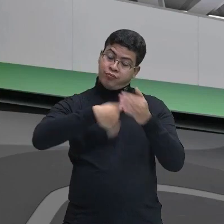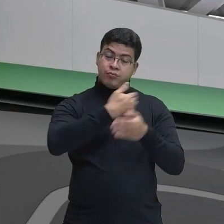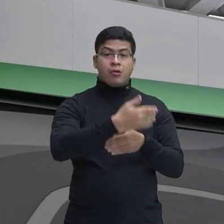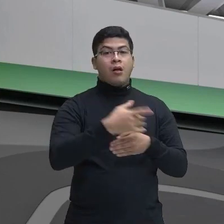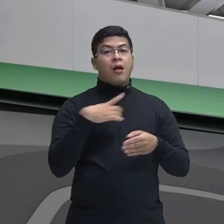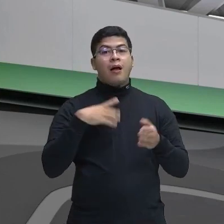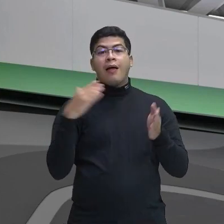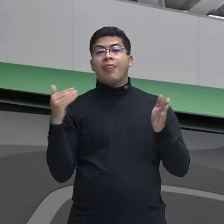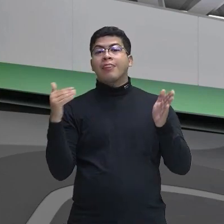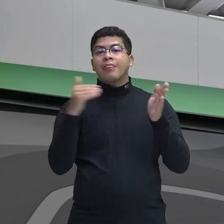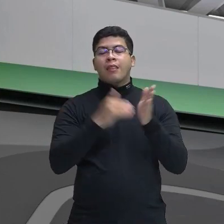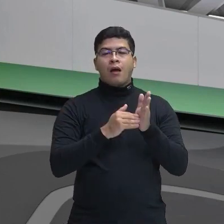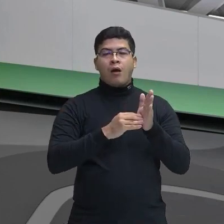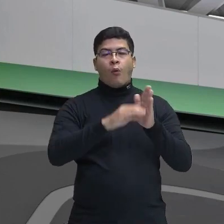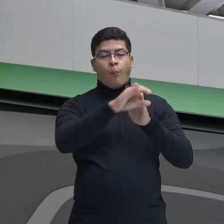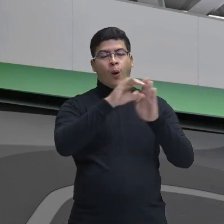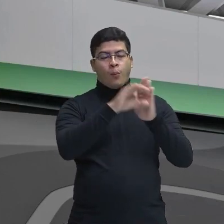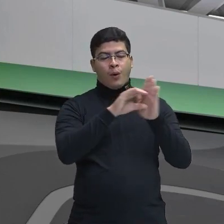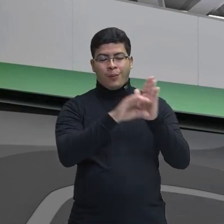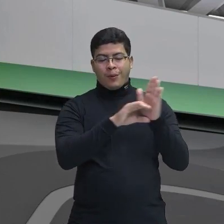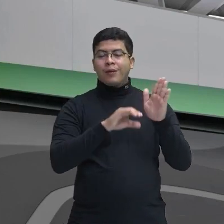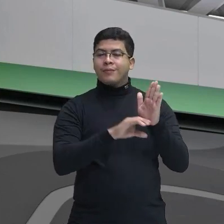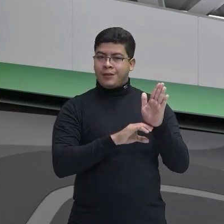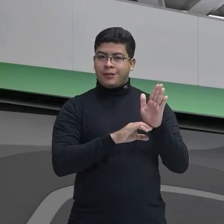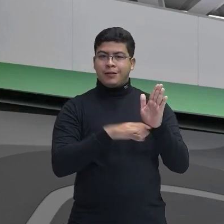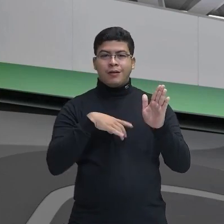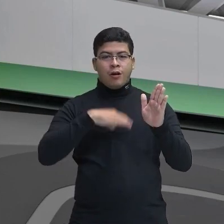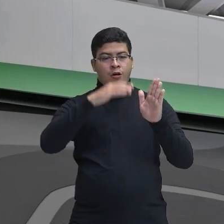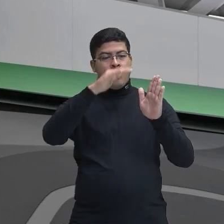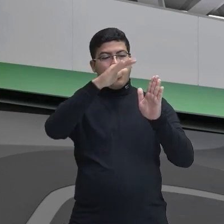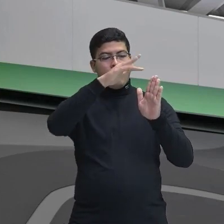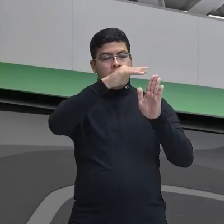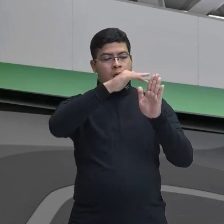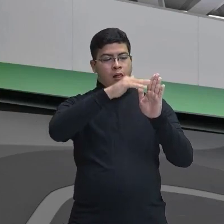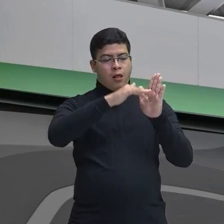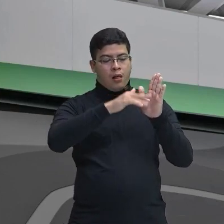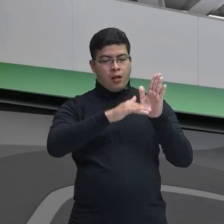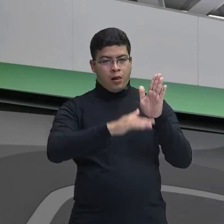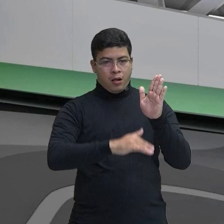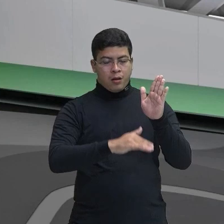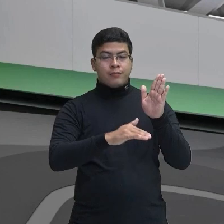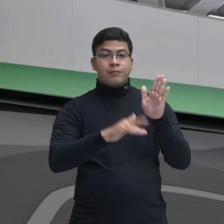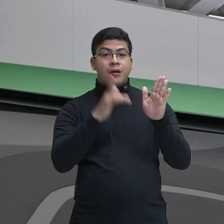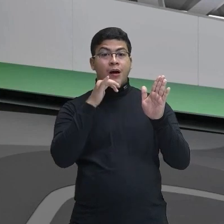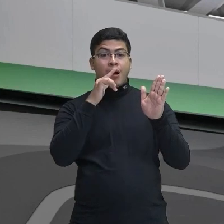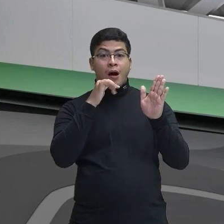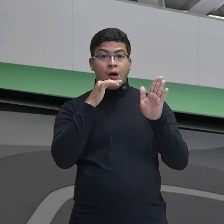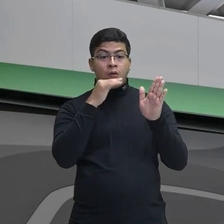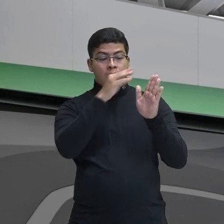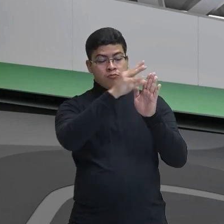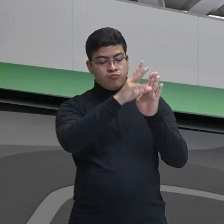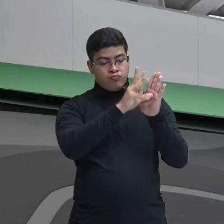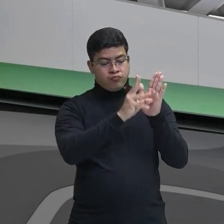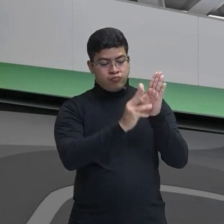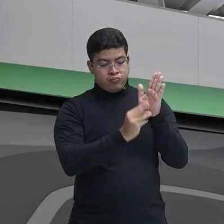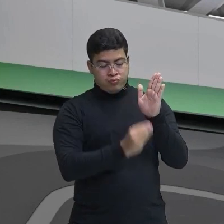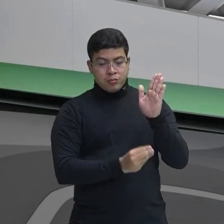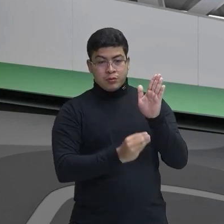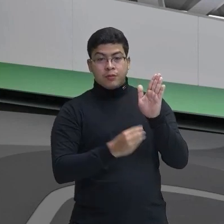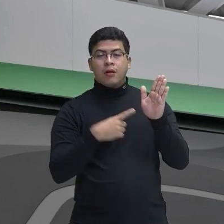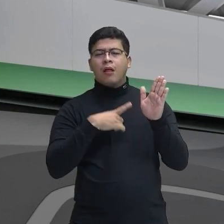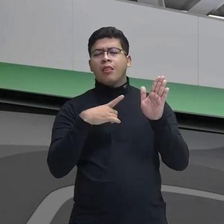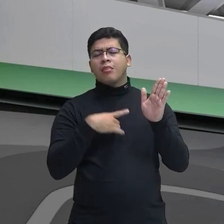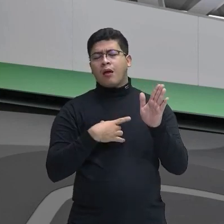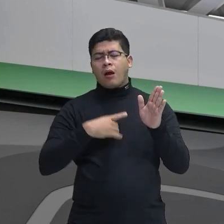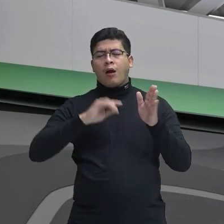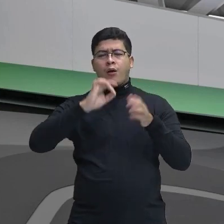na filtragem, onde ocorre a filtragem da água, como o próprio nome já diz, através de filtro. E esse filtro tem